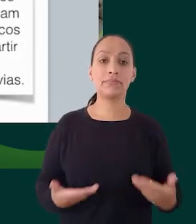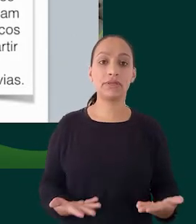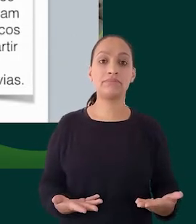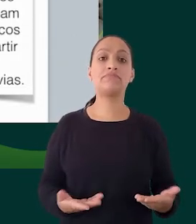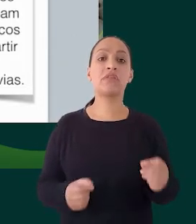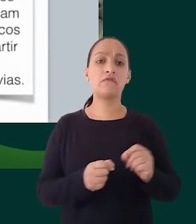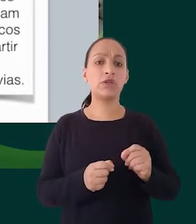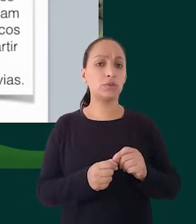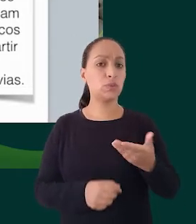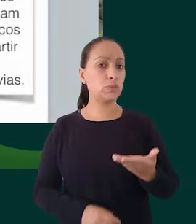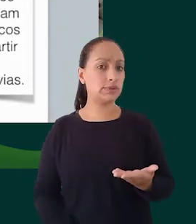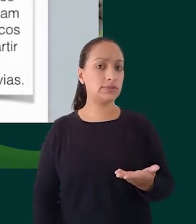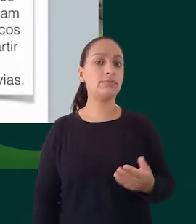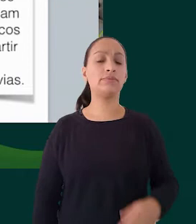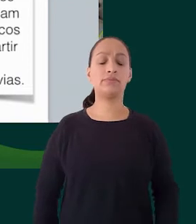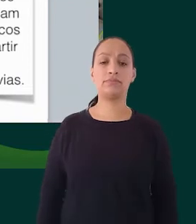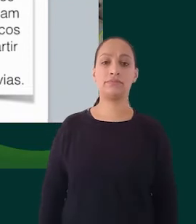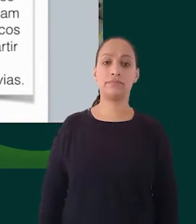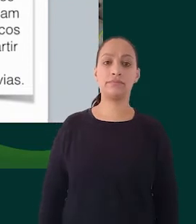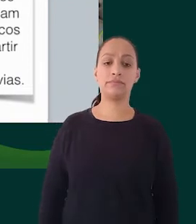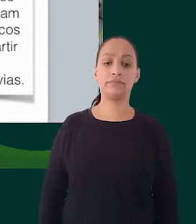feito isto,